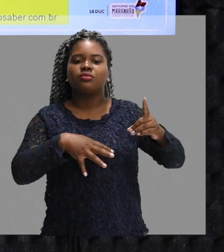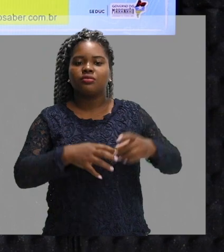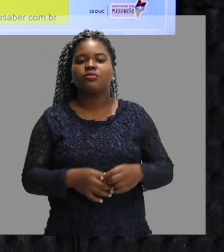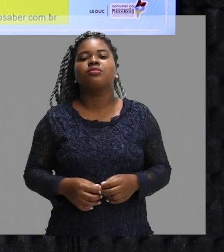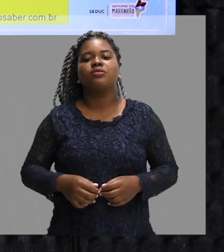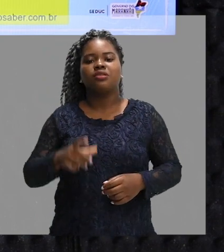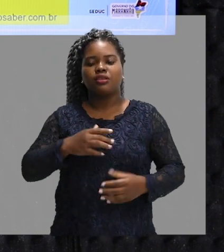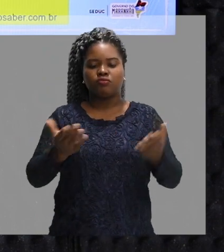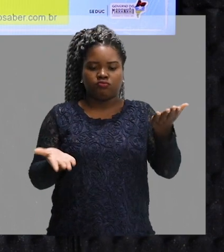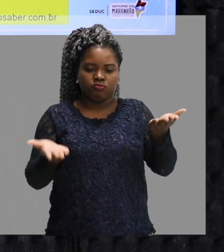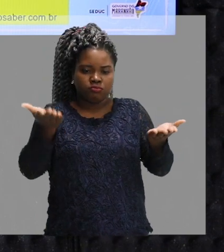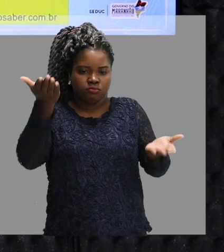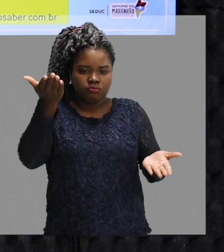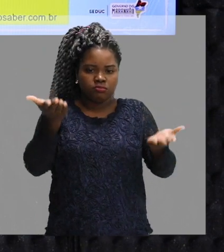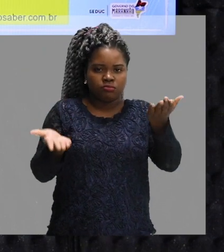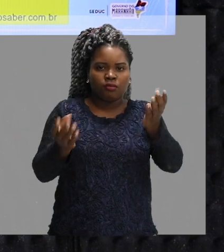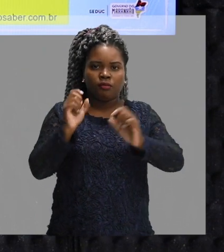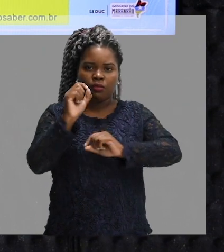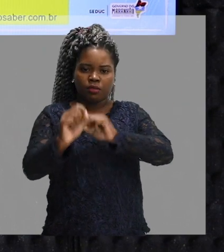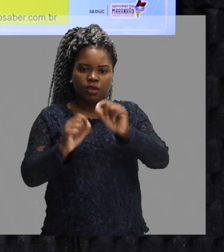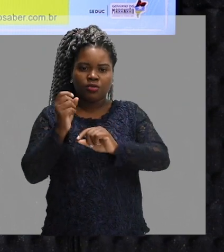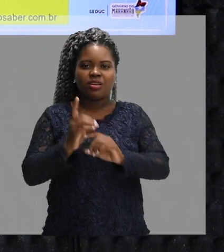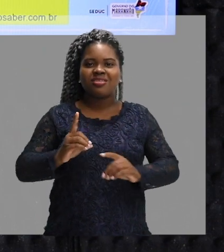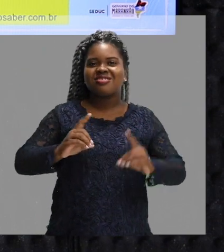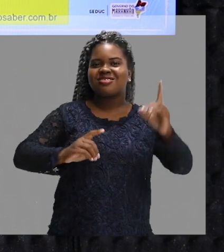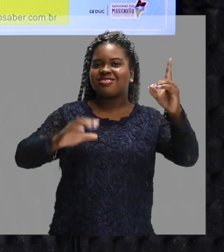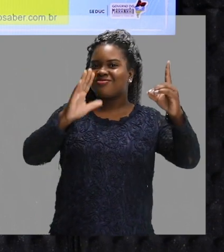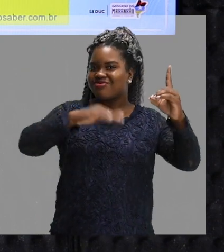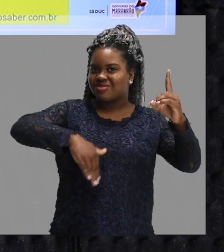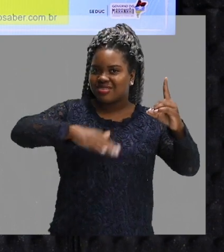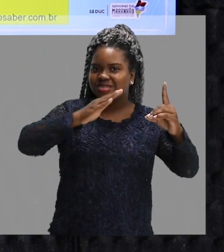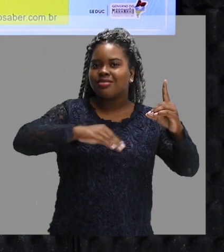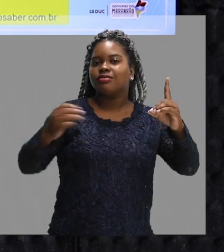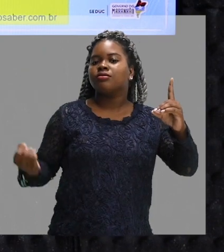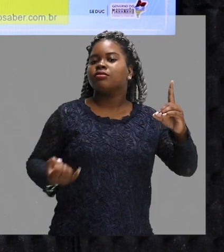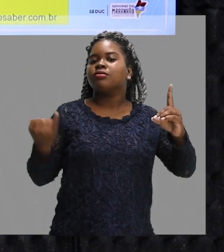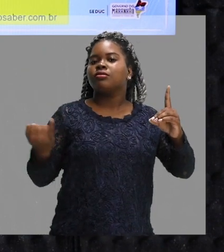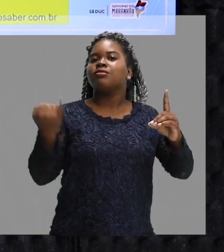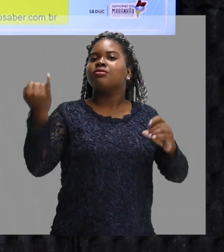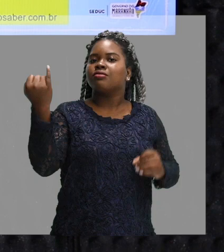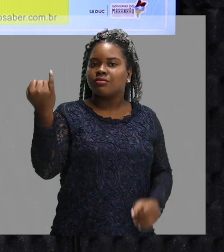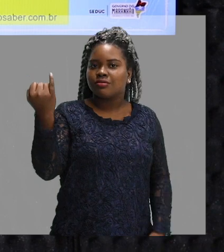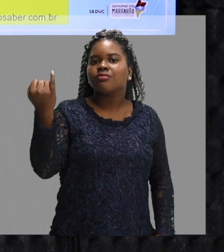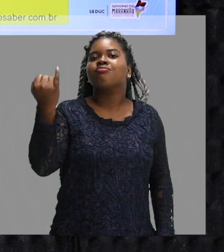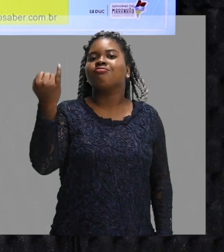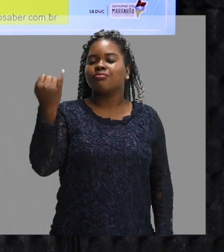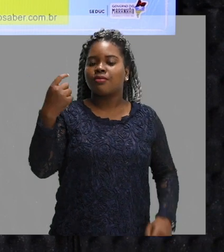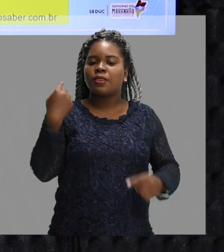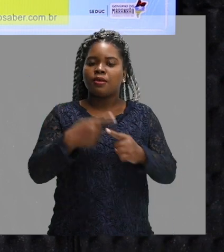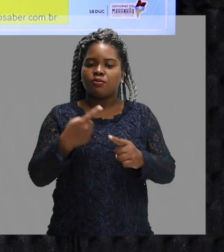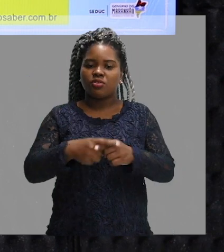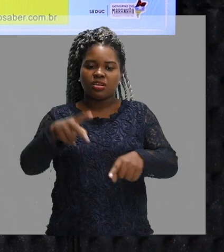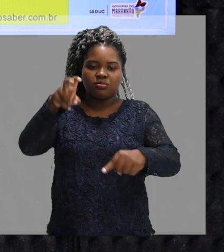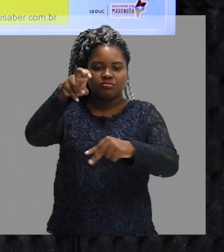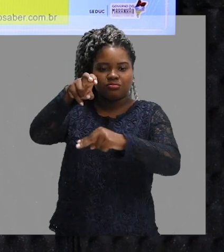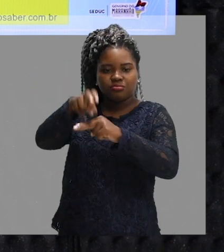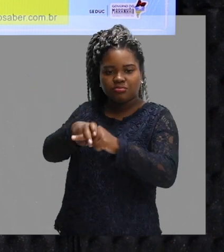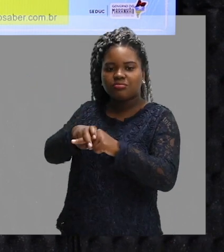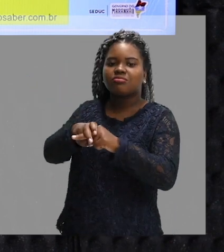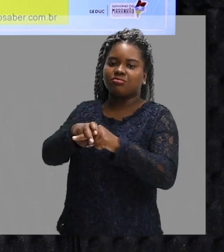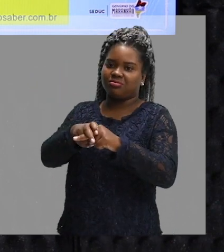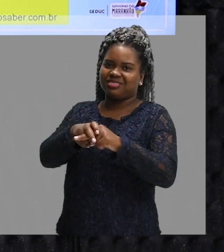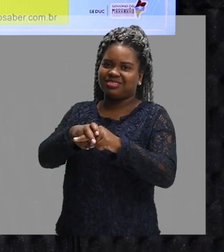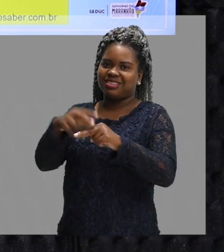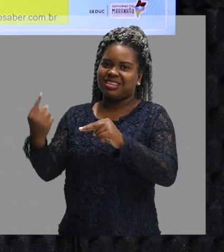essa balança aqui deixa claro que este Deus é mais importante. Atenção ao que eu vou dizer, porque ele sentado é da